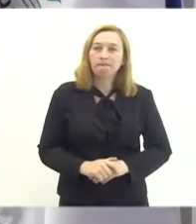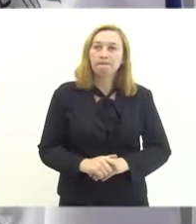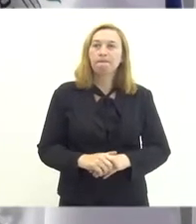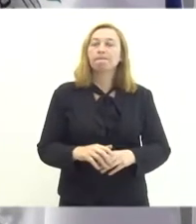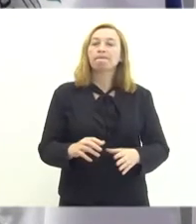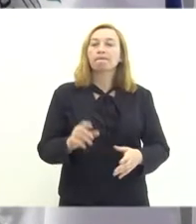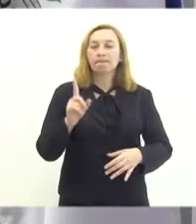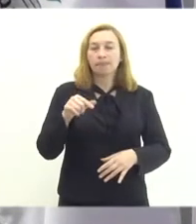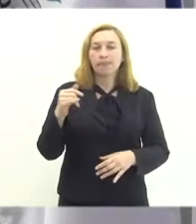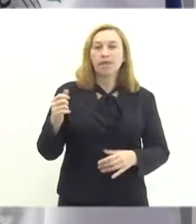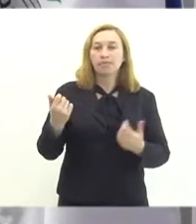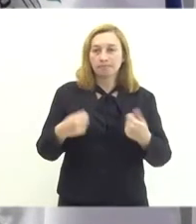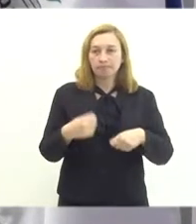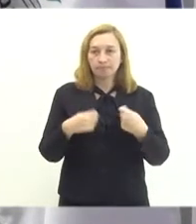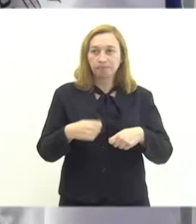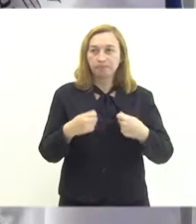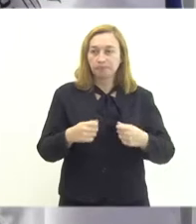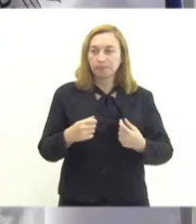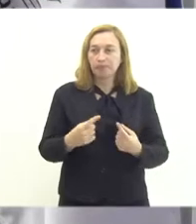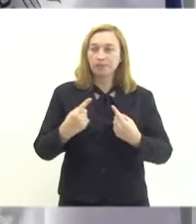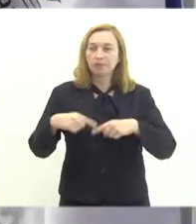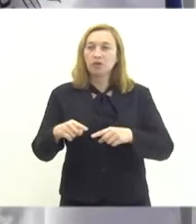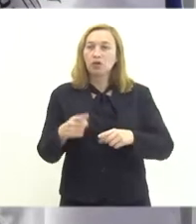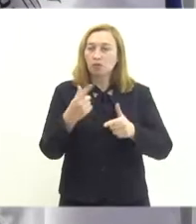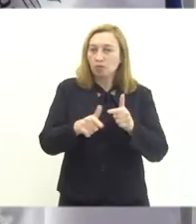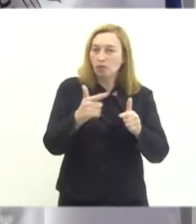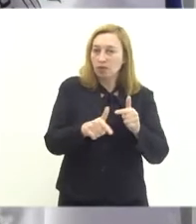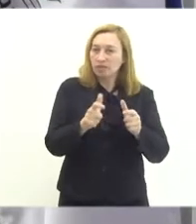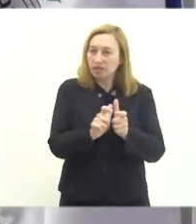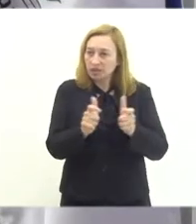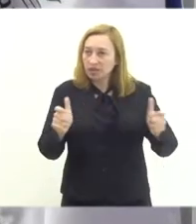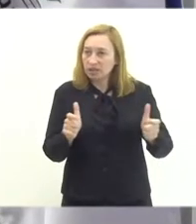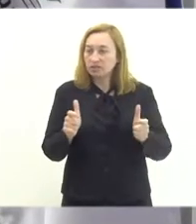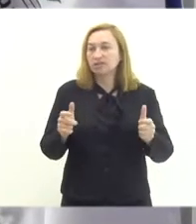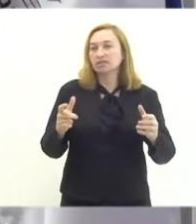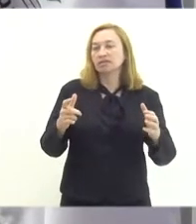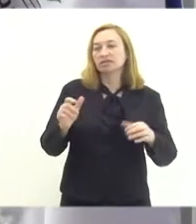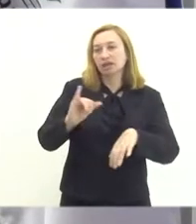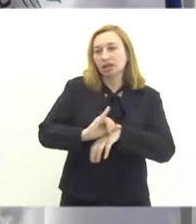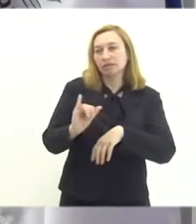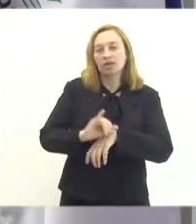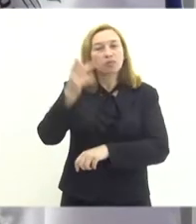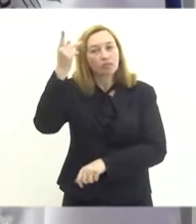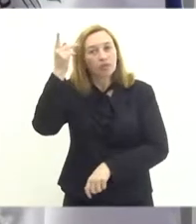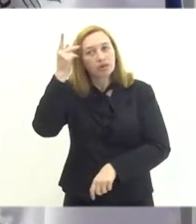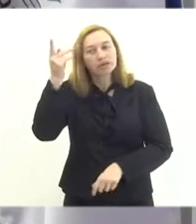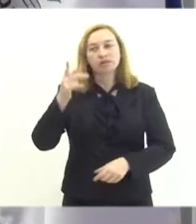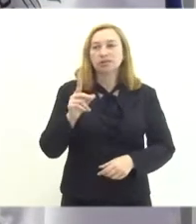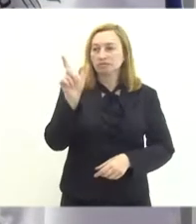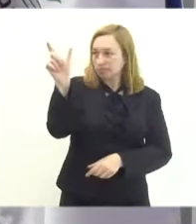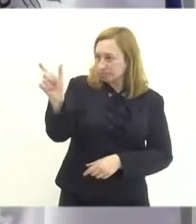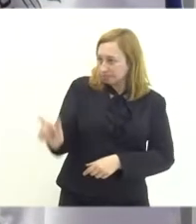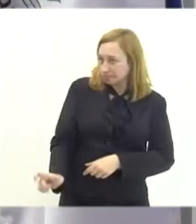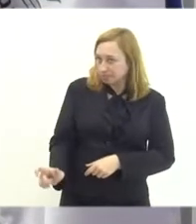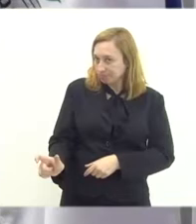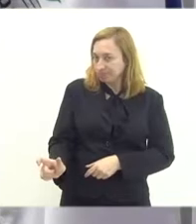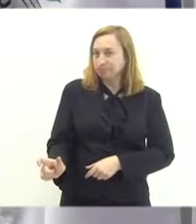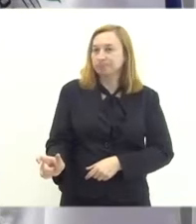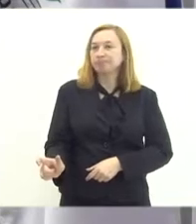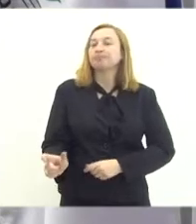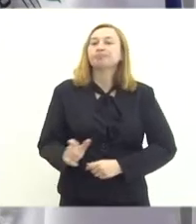combater a cracolândia um problema crônico instituído na capital paulista ainda que essa pessoa